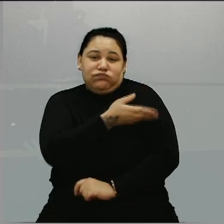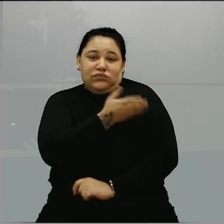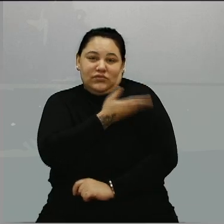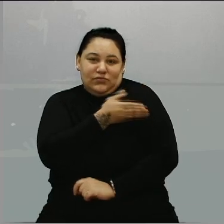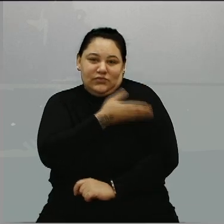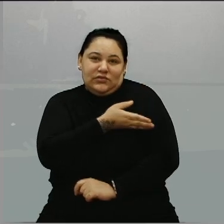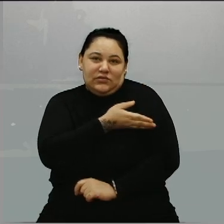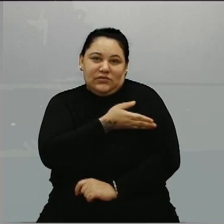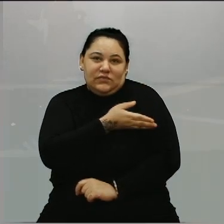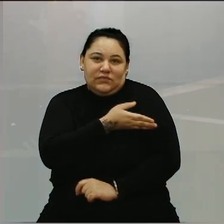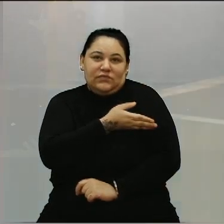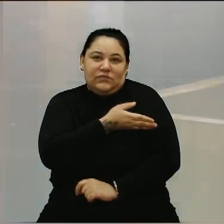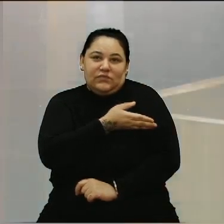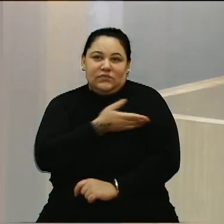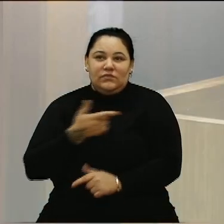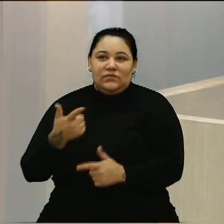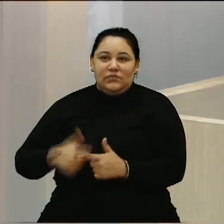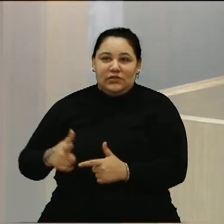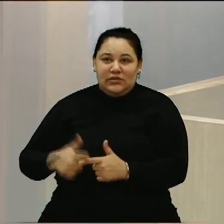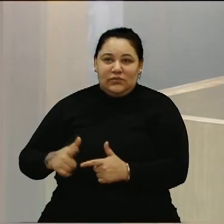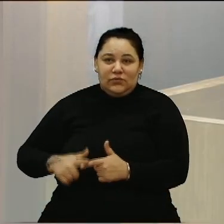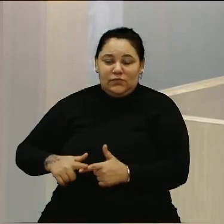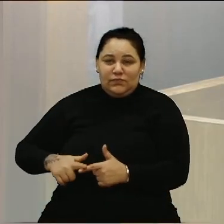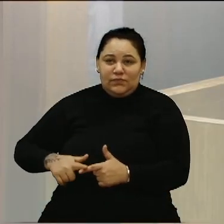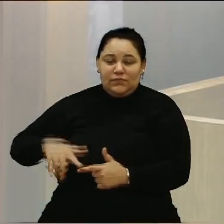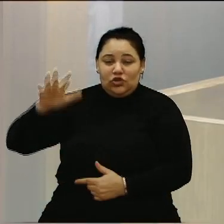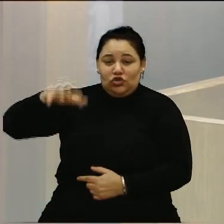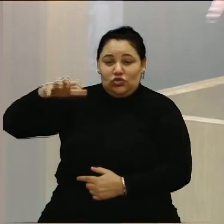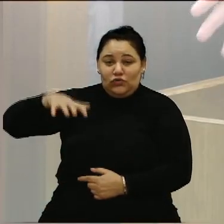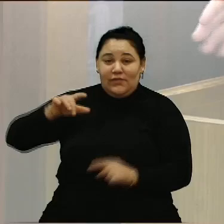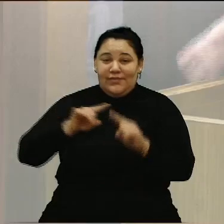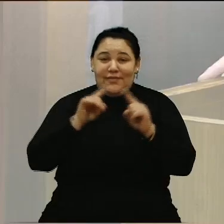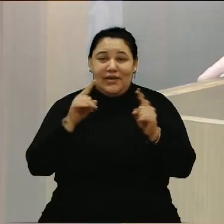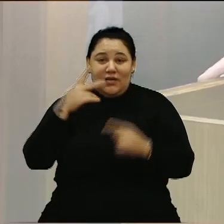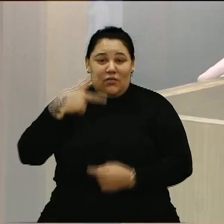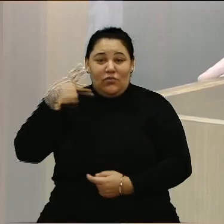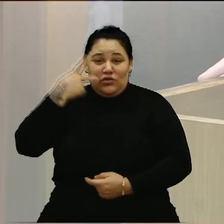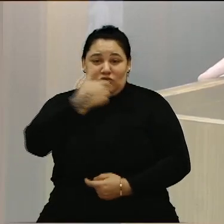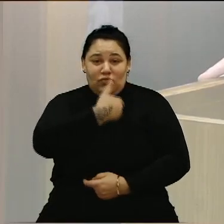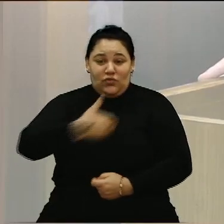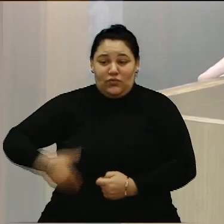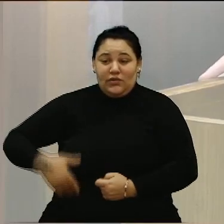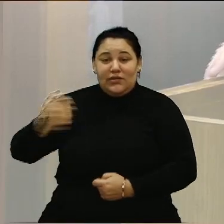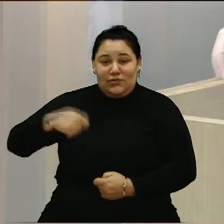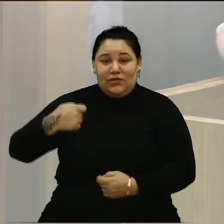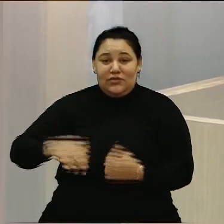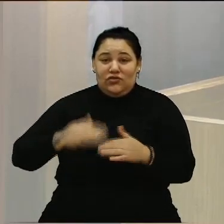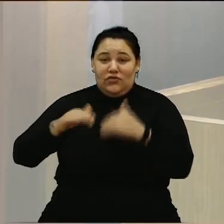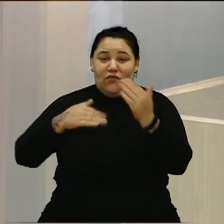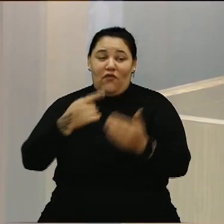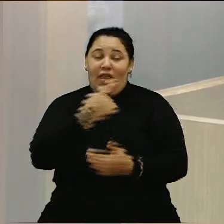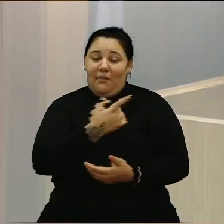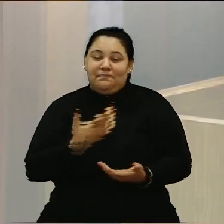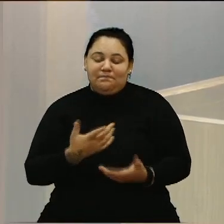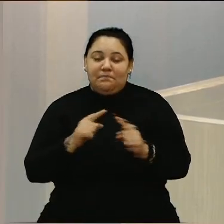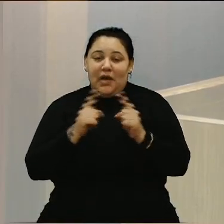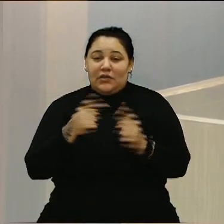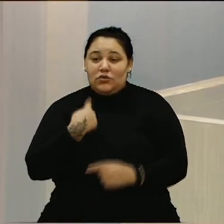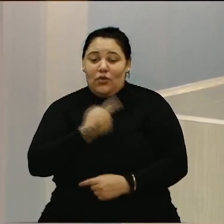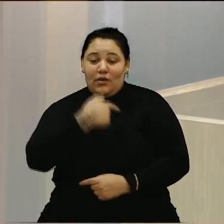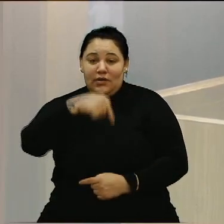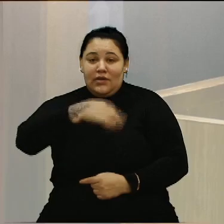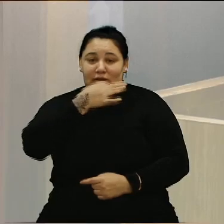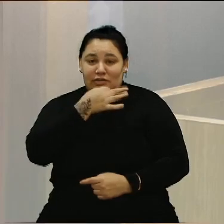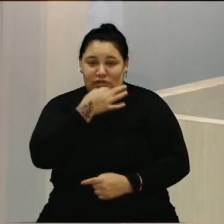questão das enchentes, mas é uma política pública que eles vão ter que desenvolver por lá. Mas nós aqui,